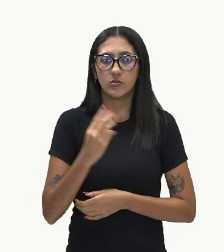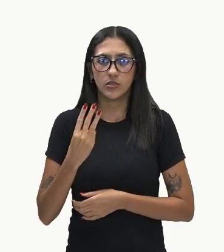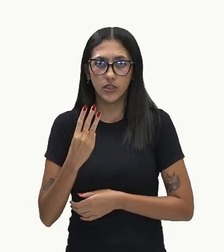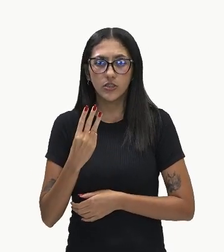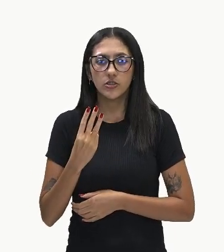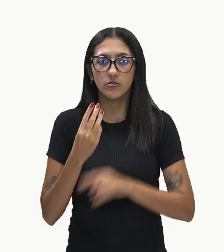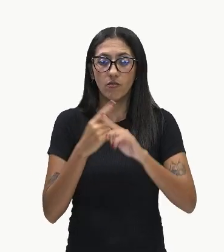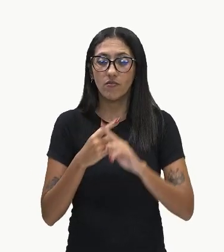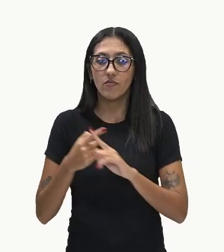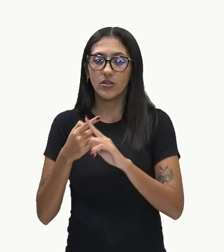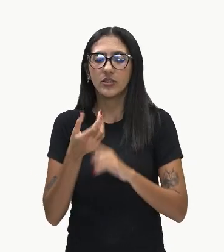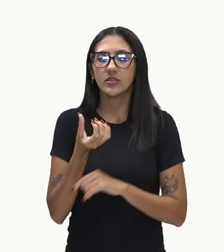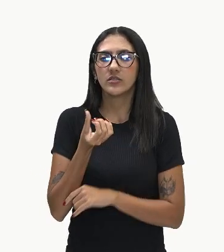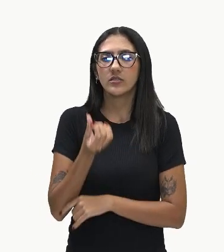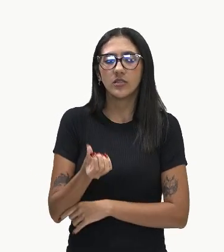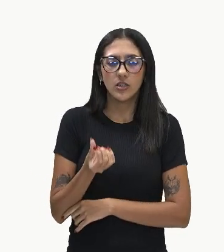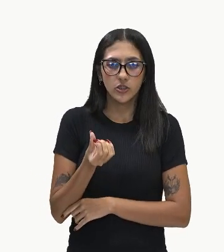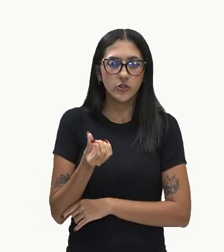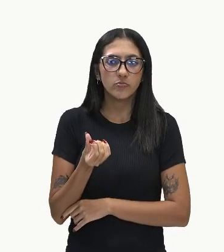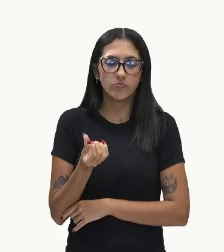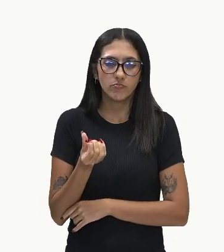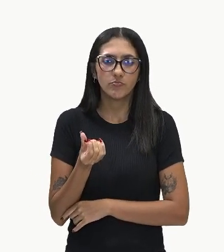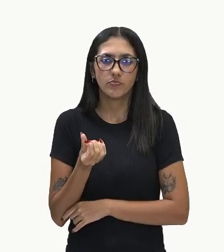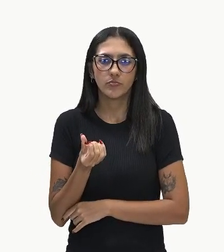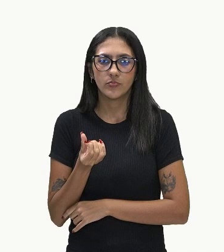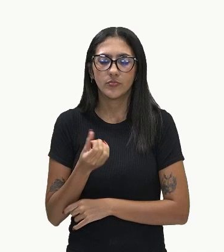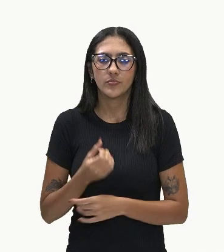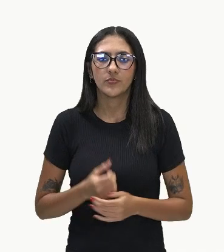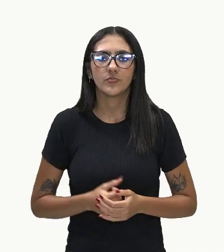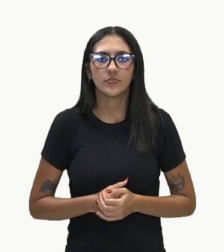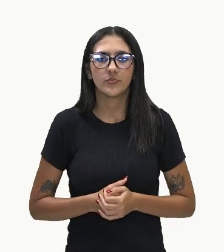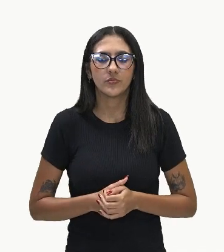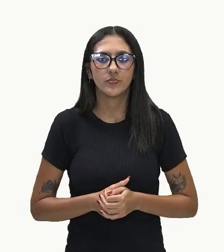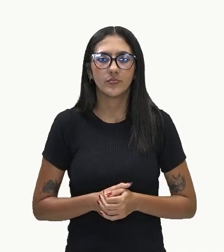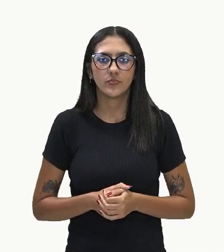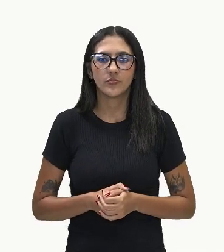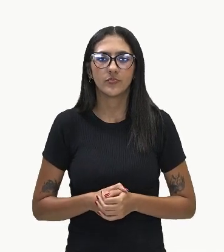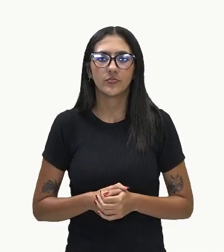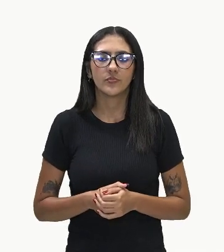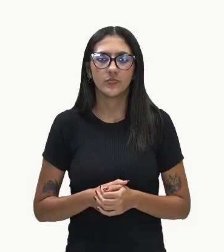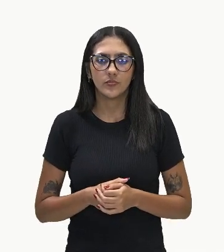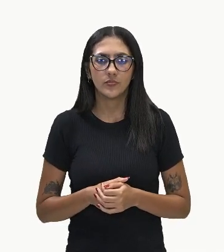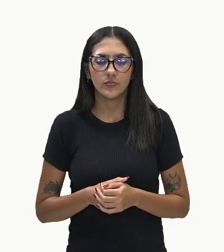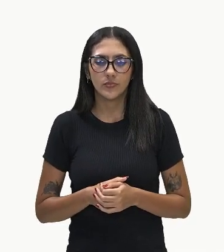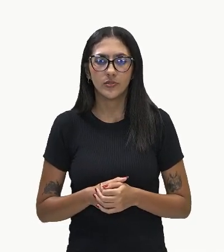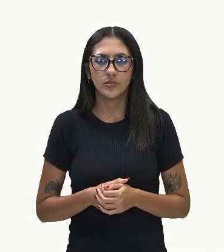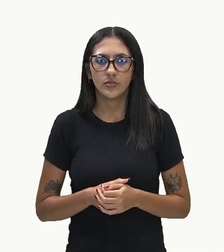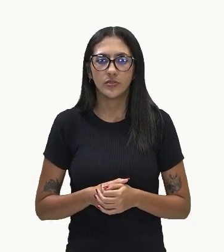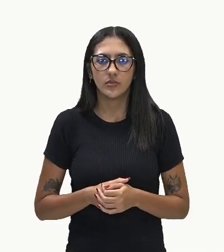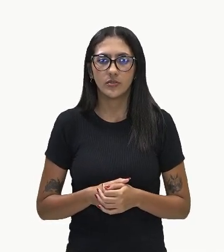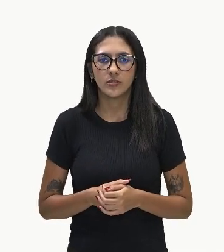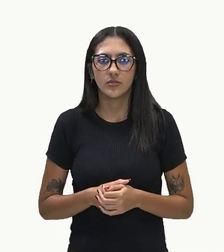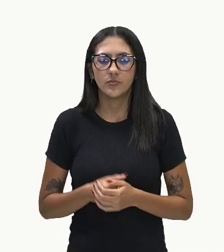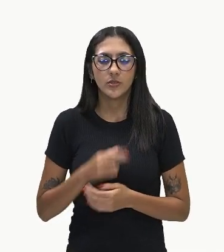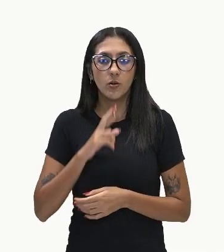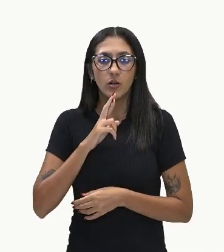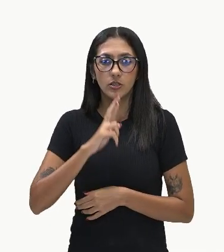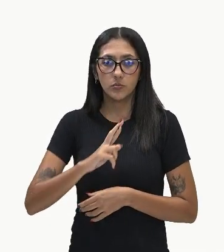0,03 vezes 6. Então, 0,03 vezes 6 vai dar